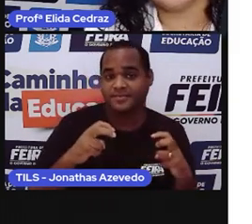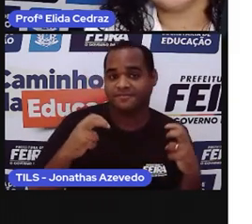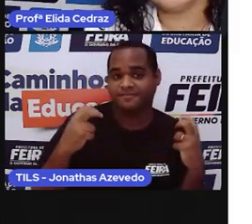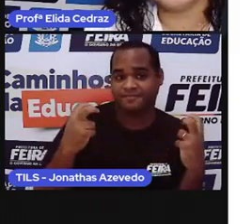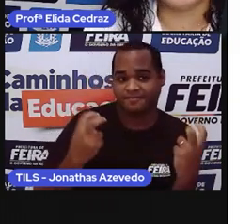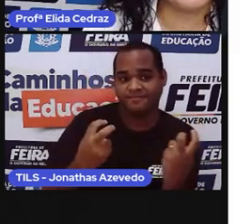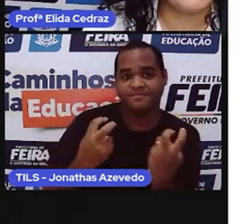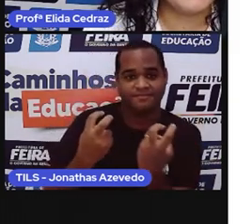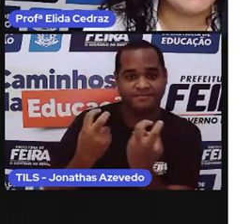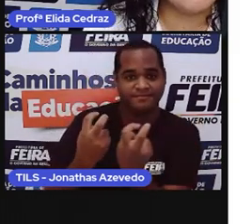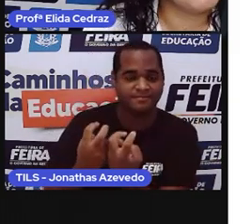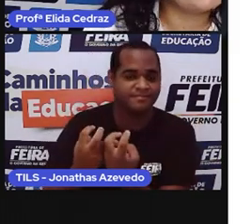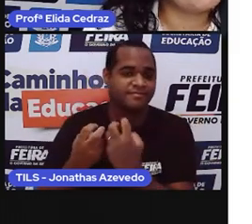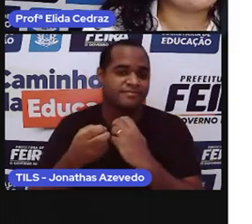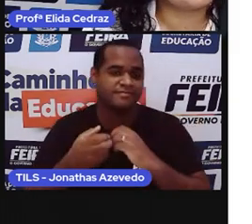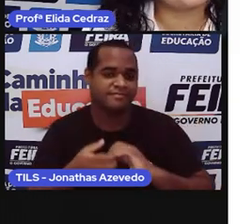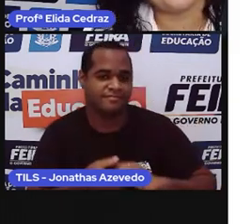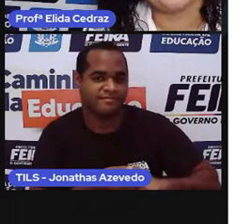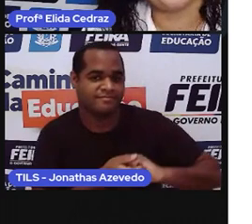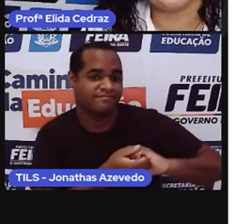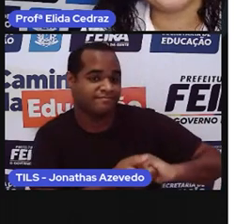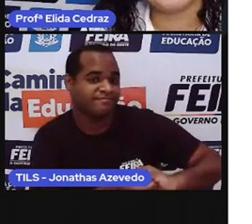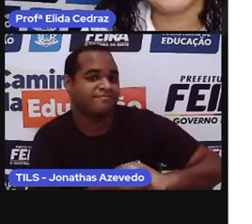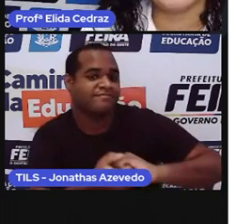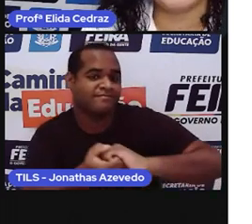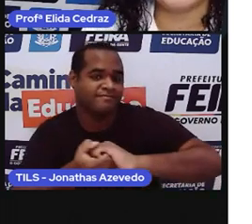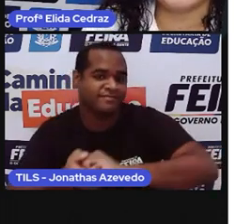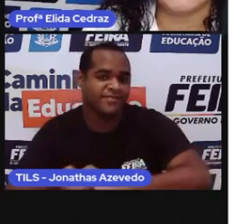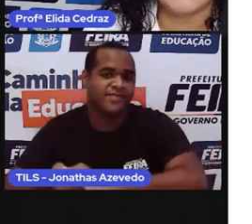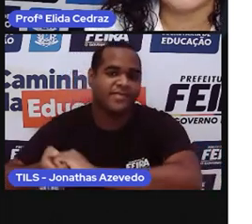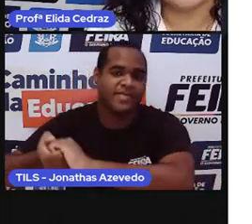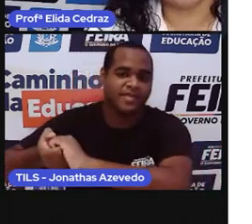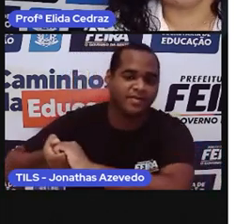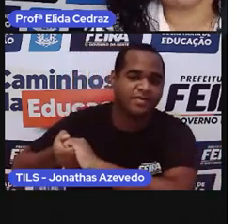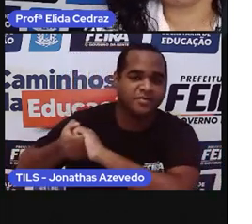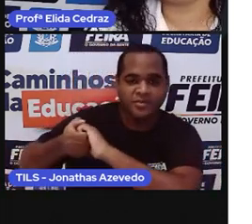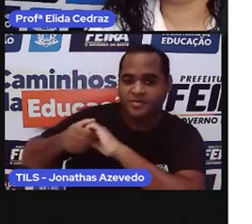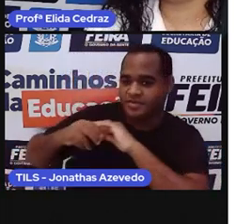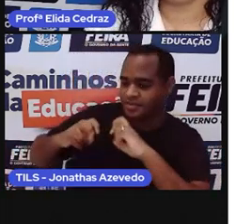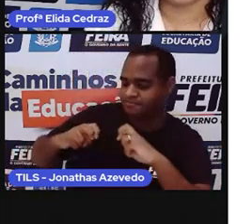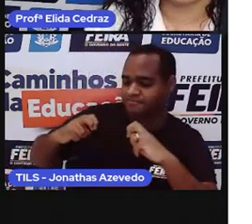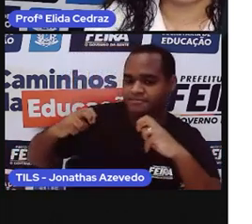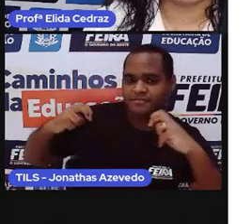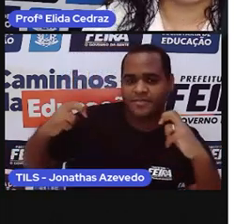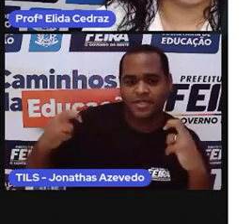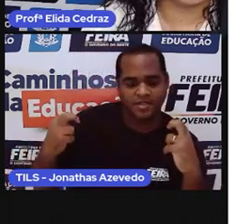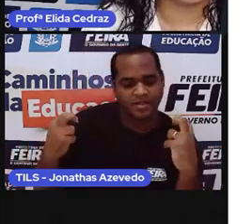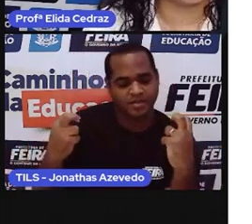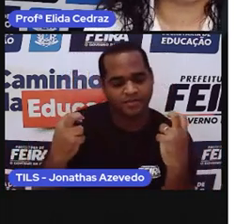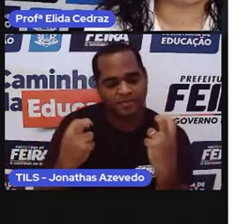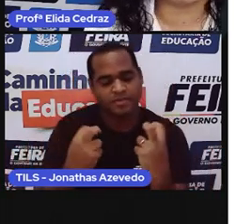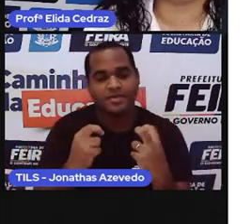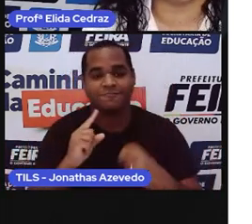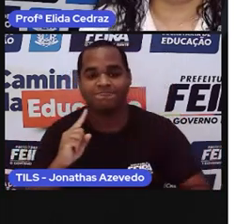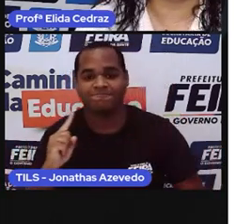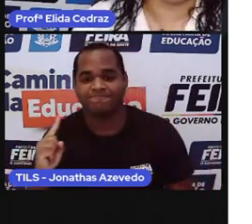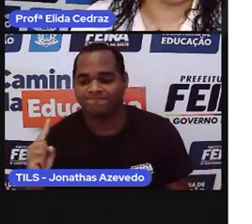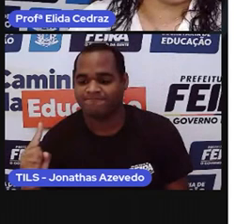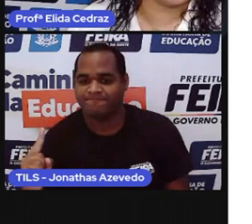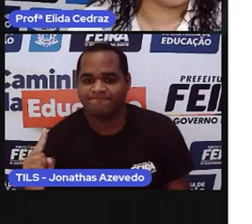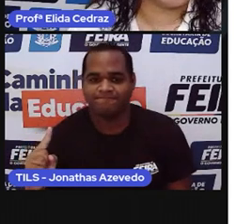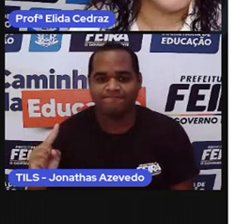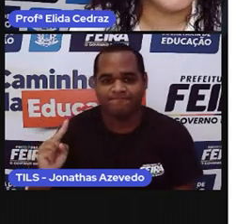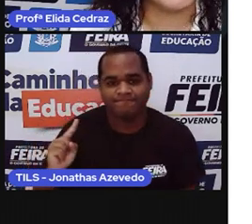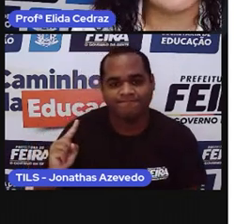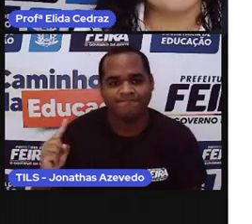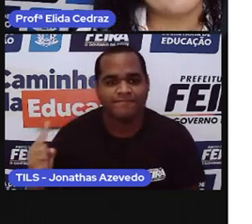Ciranda, cirandinha, vamos todos cirandar. Vamos dar a meia volta,